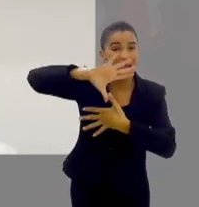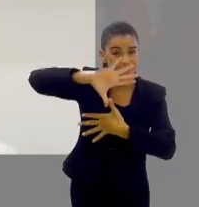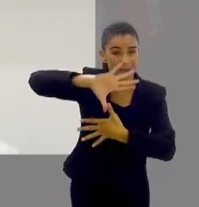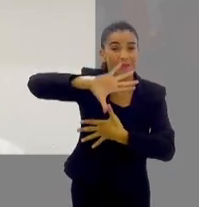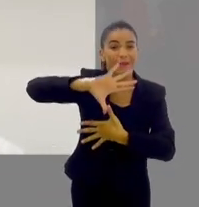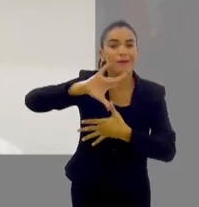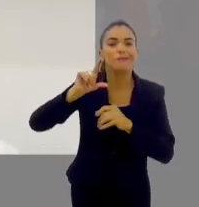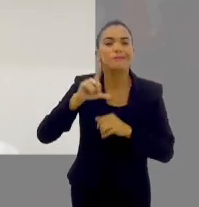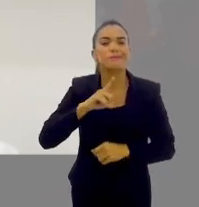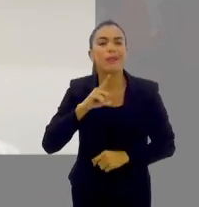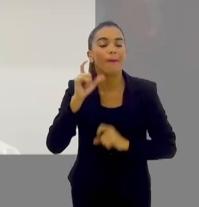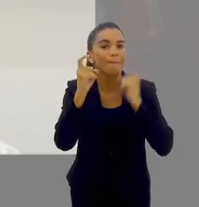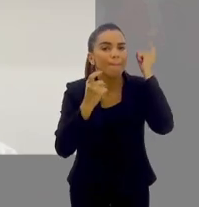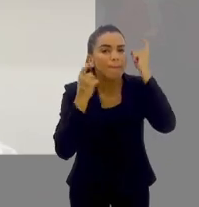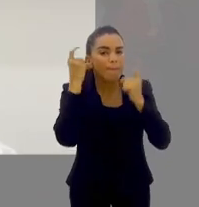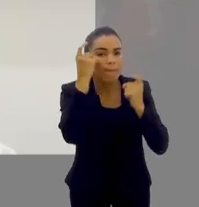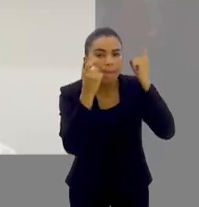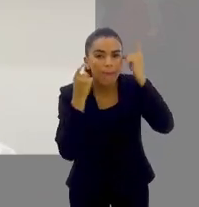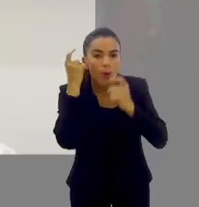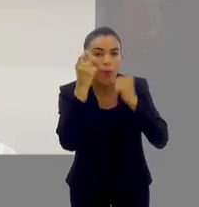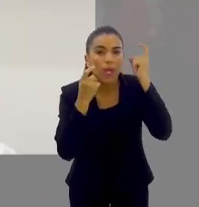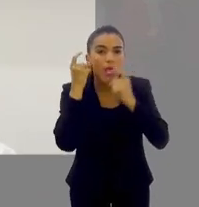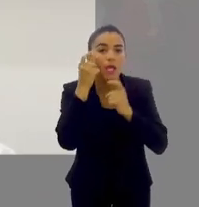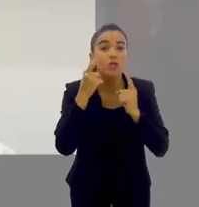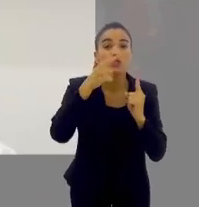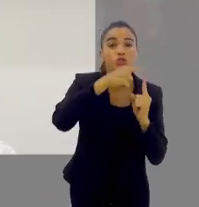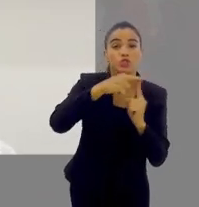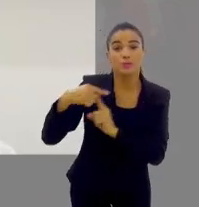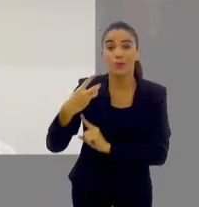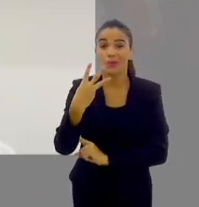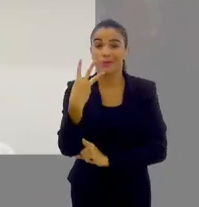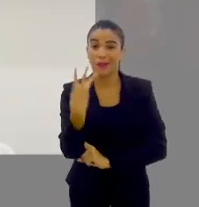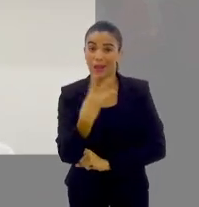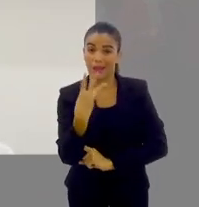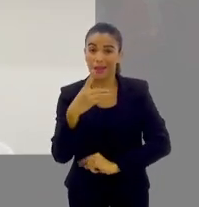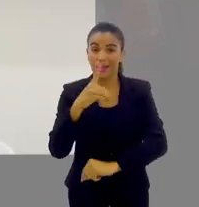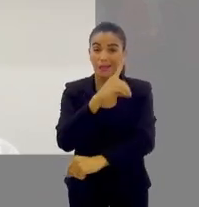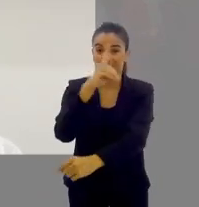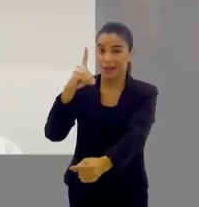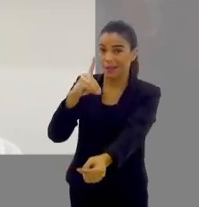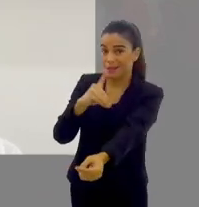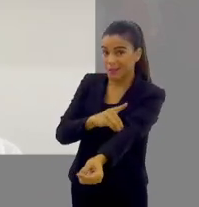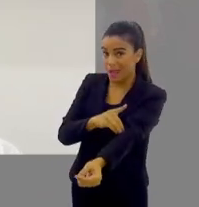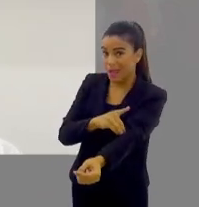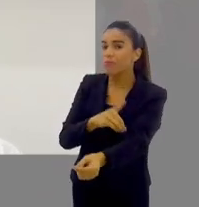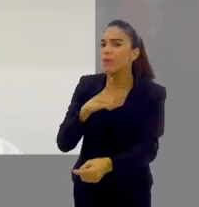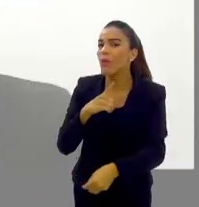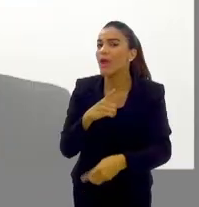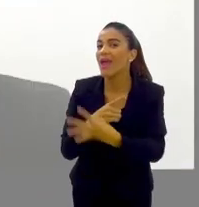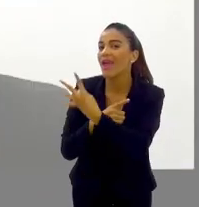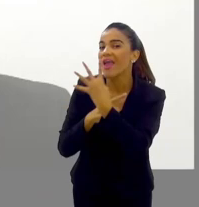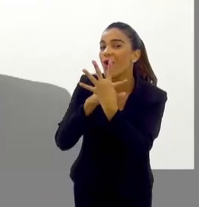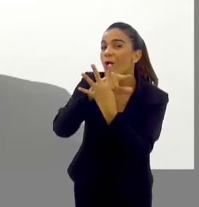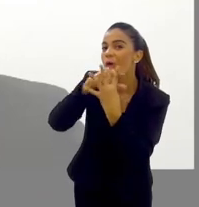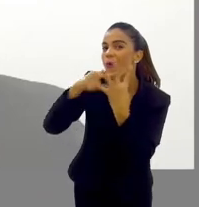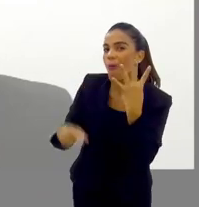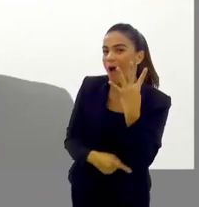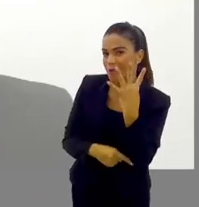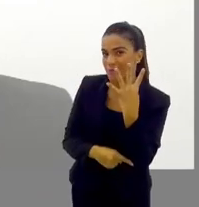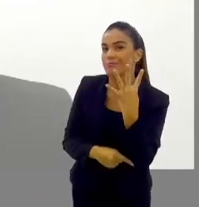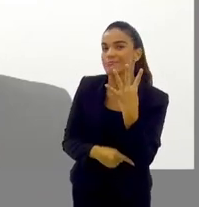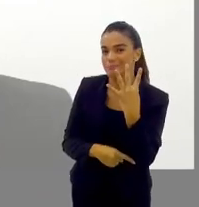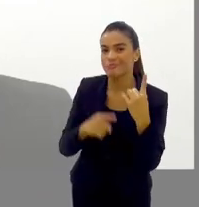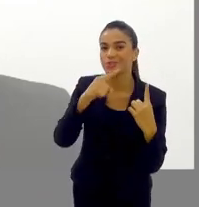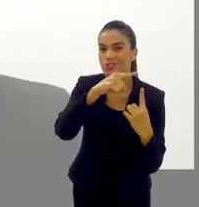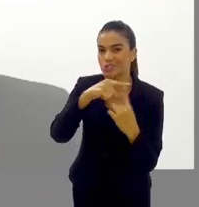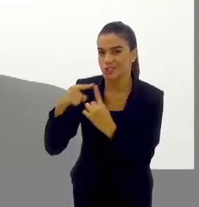América já há uma preocupação com o sorotipo 3 da dengue, lembrando que dengue tem 4 sorotipos, 1, 2,